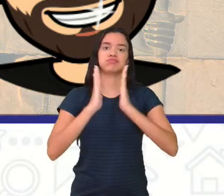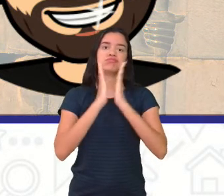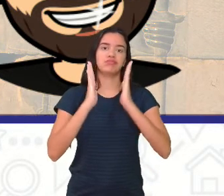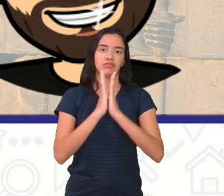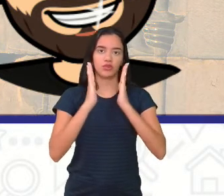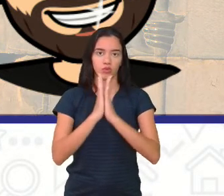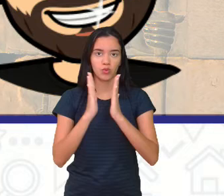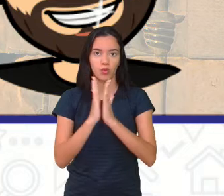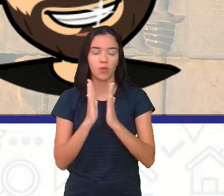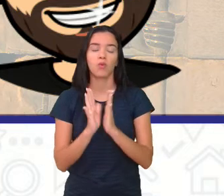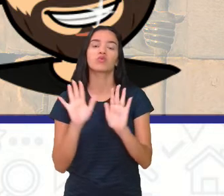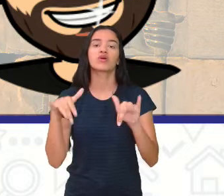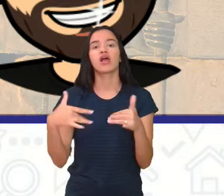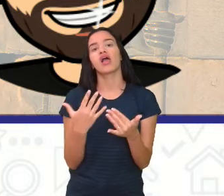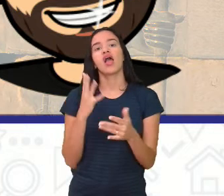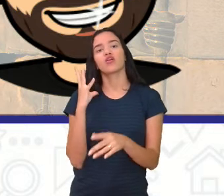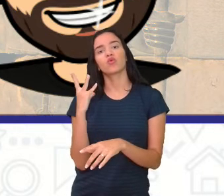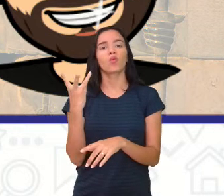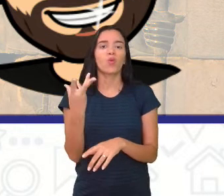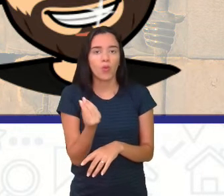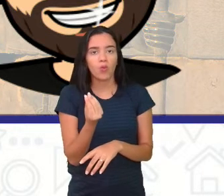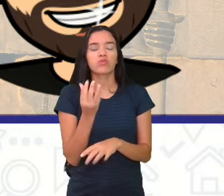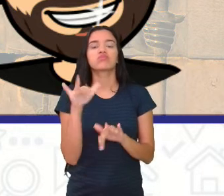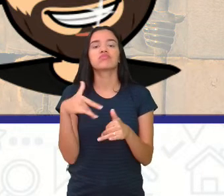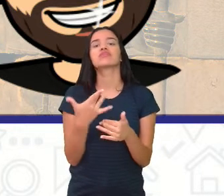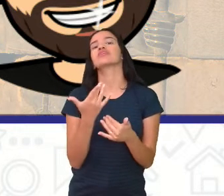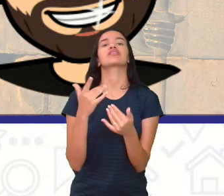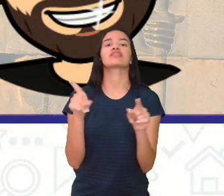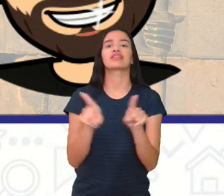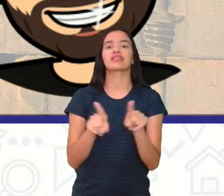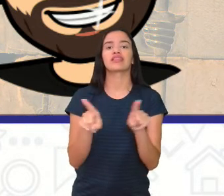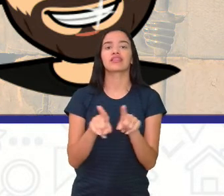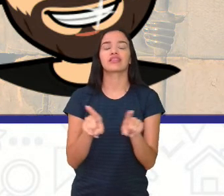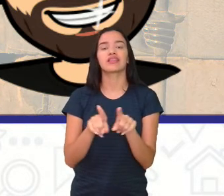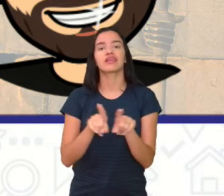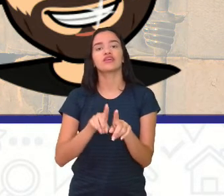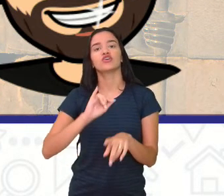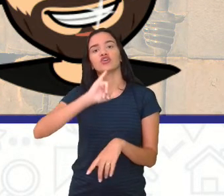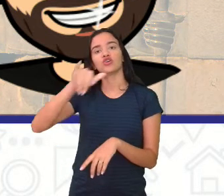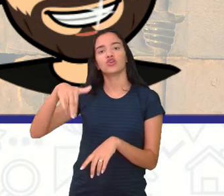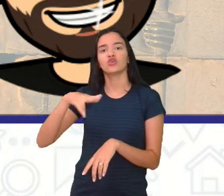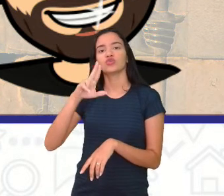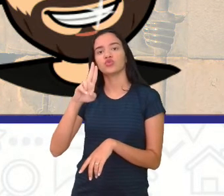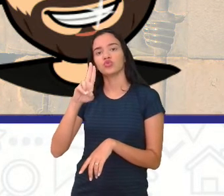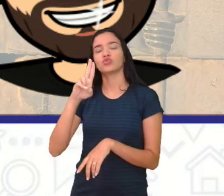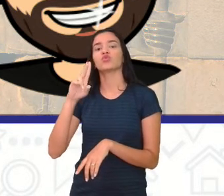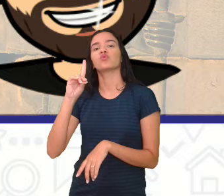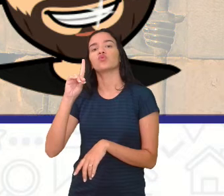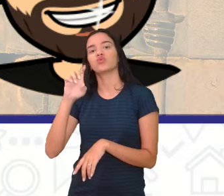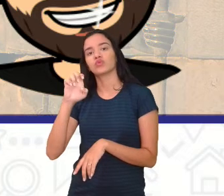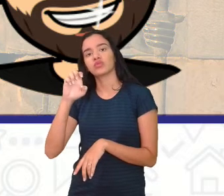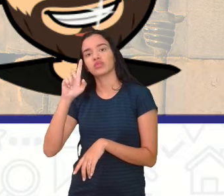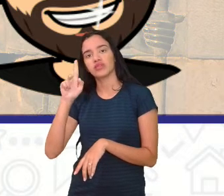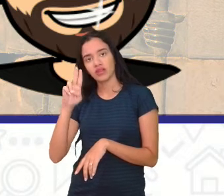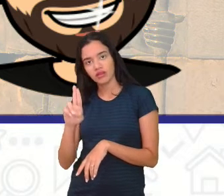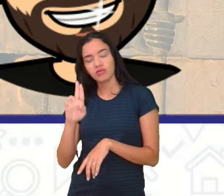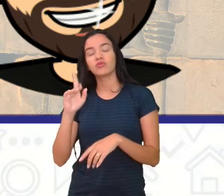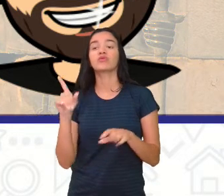em especial, a gente tem uma sinagoga judaica na Rua do Bom Jesus, né? Que